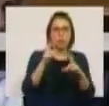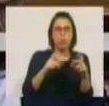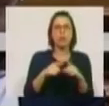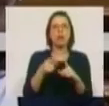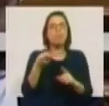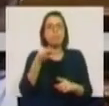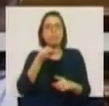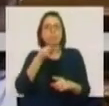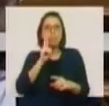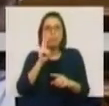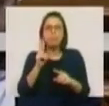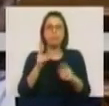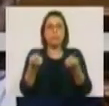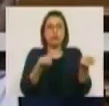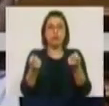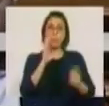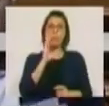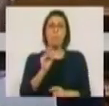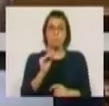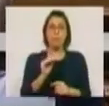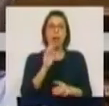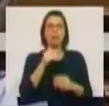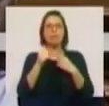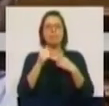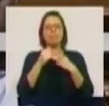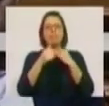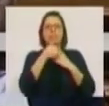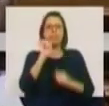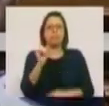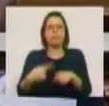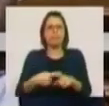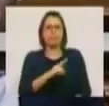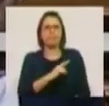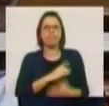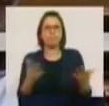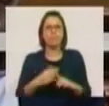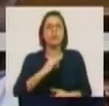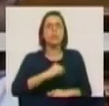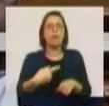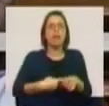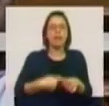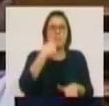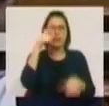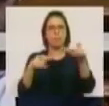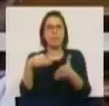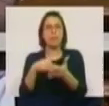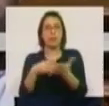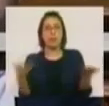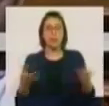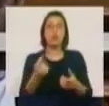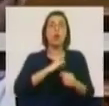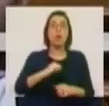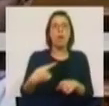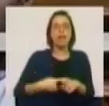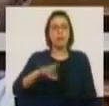aos administradores que geriram estes bancos de acordo com os seus interesses privados, contra os interesses dos seus clientes e contra os